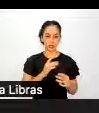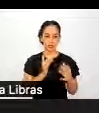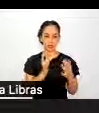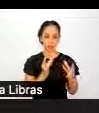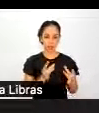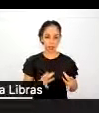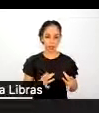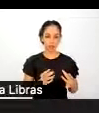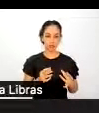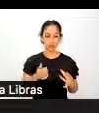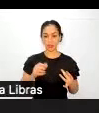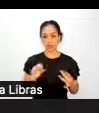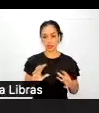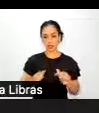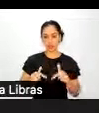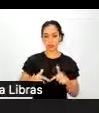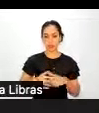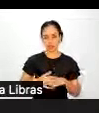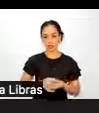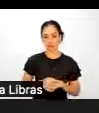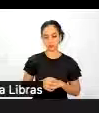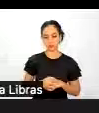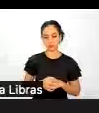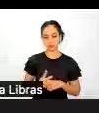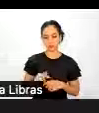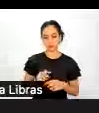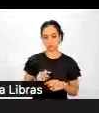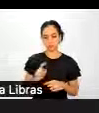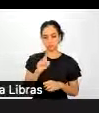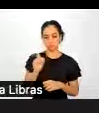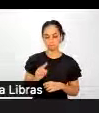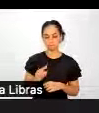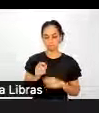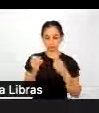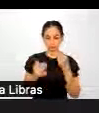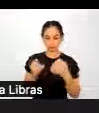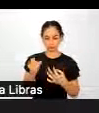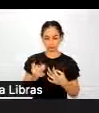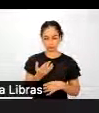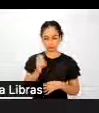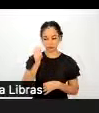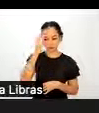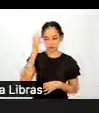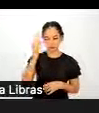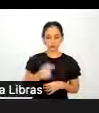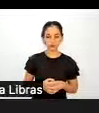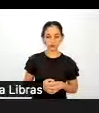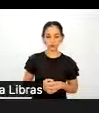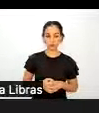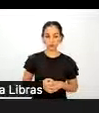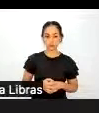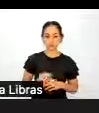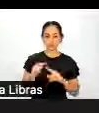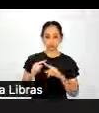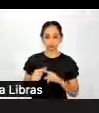dito como 10 ações, é um enigma, é um multiplicador, né? Essa ideia da